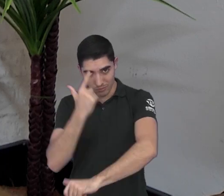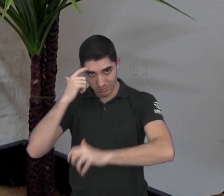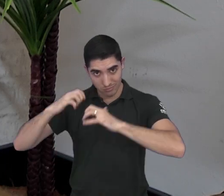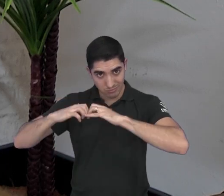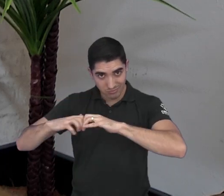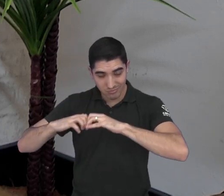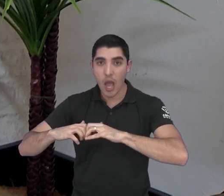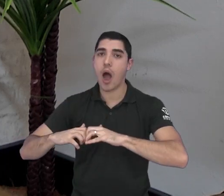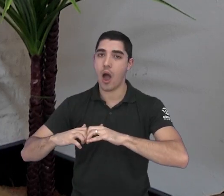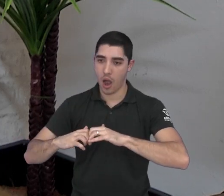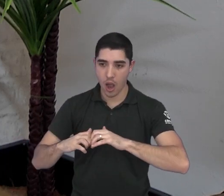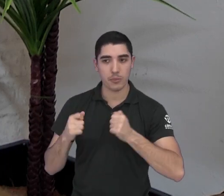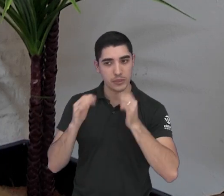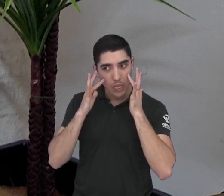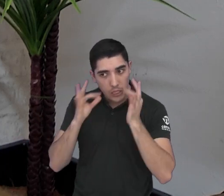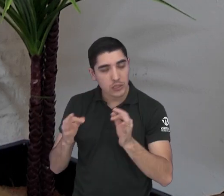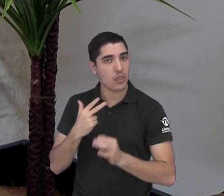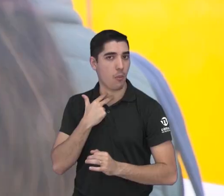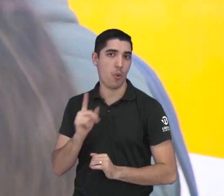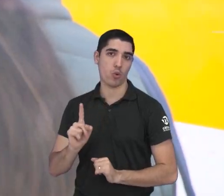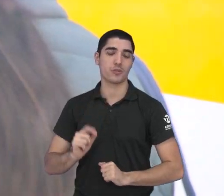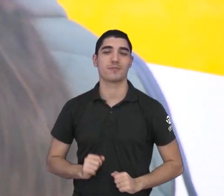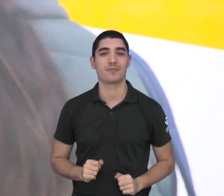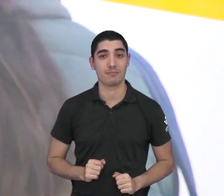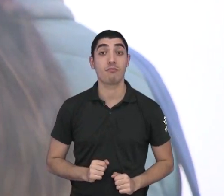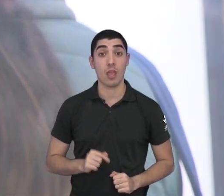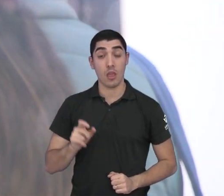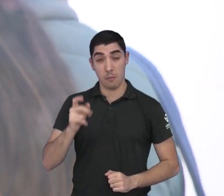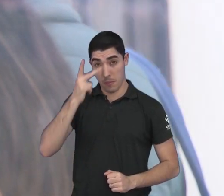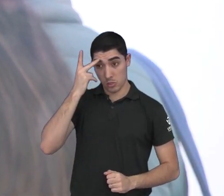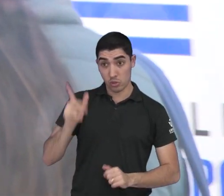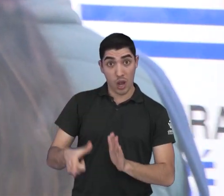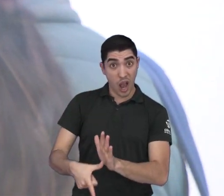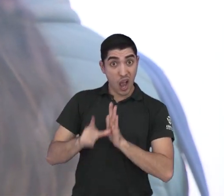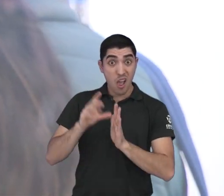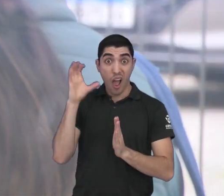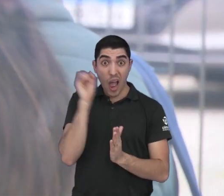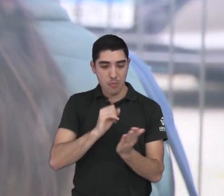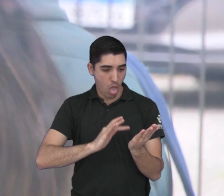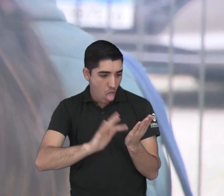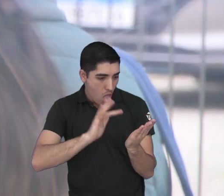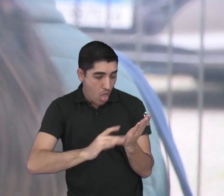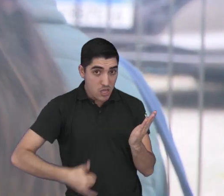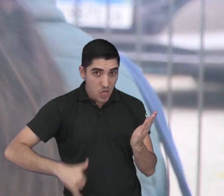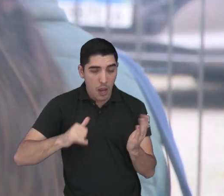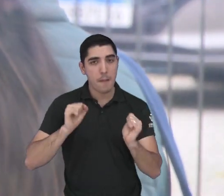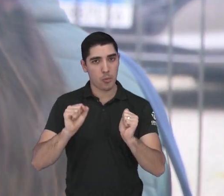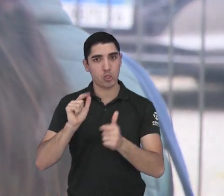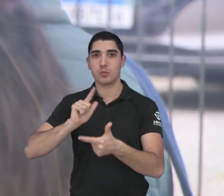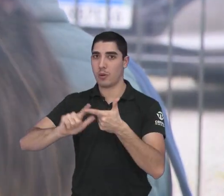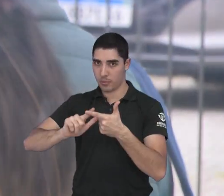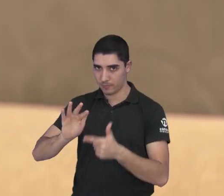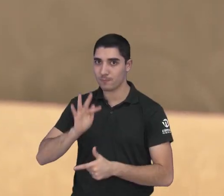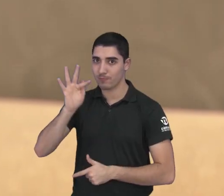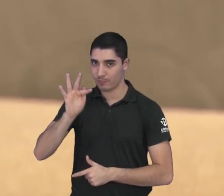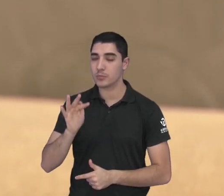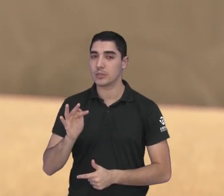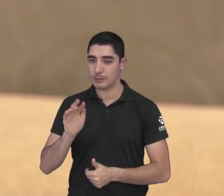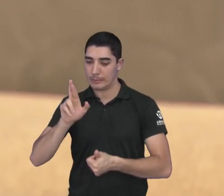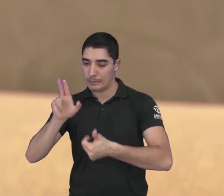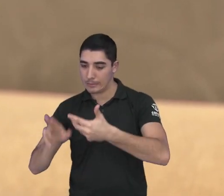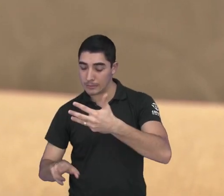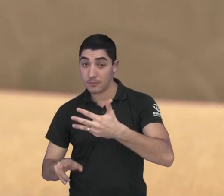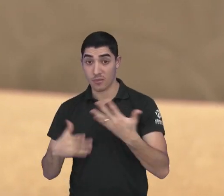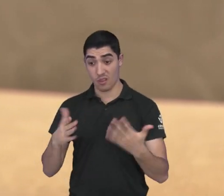da criança e do adolescente, é um ponto de atenção. O uso precoce de celulares também pode causar outras disfunções. Diante de